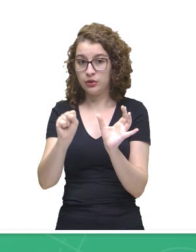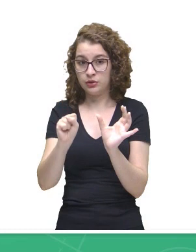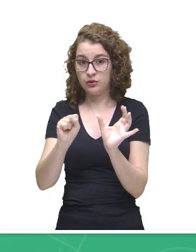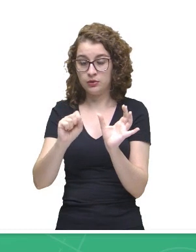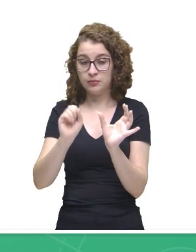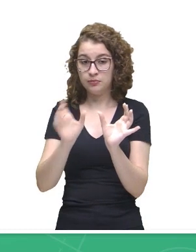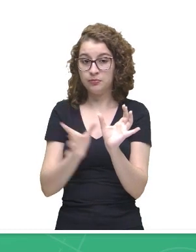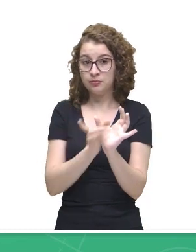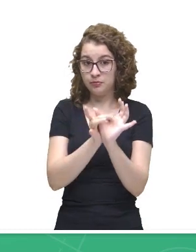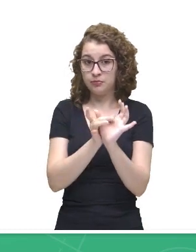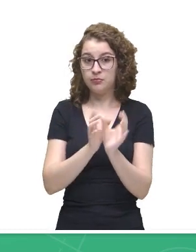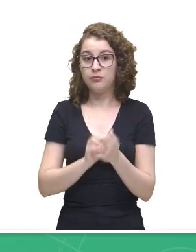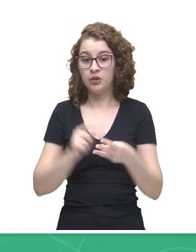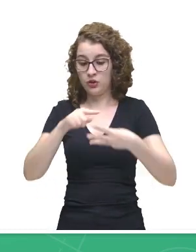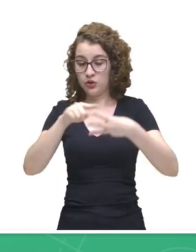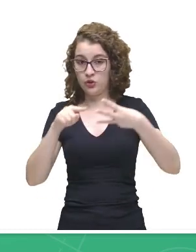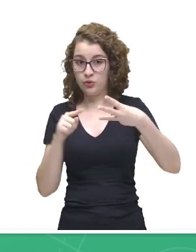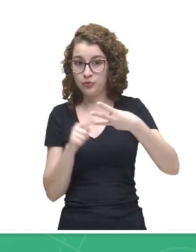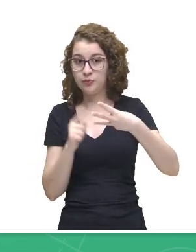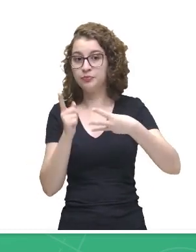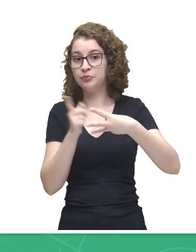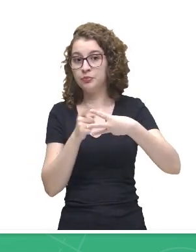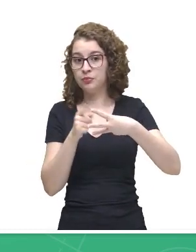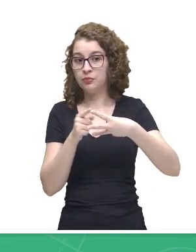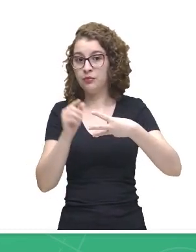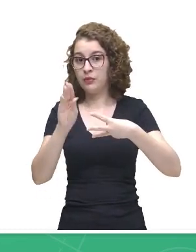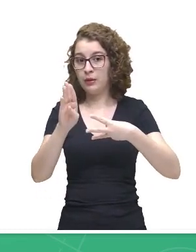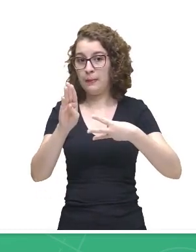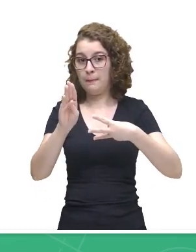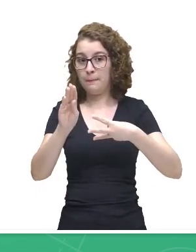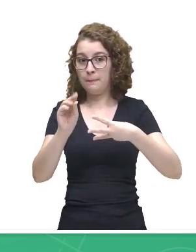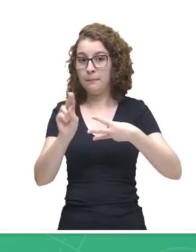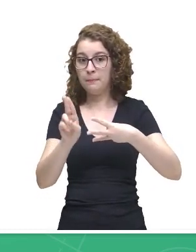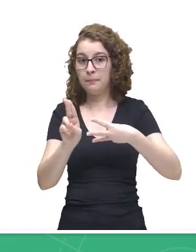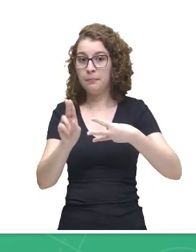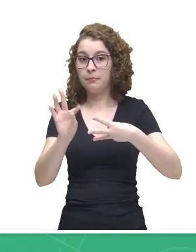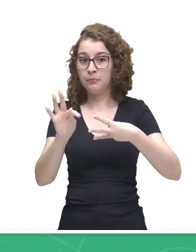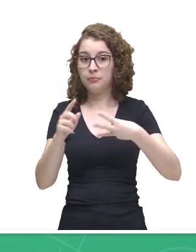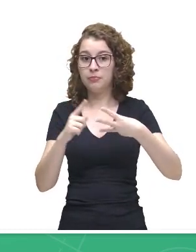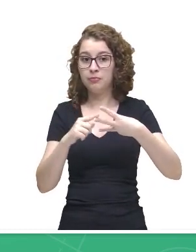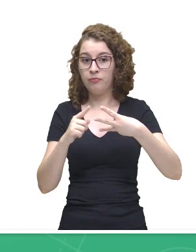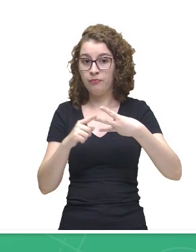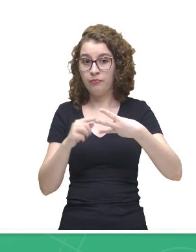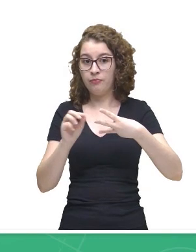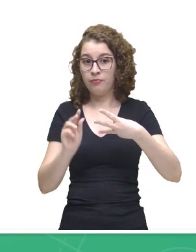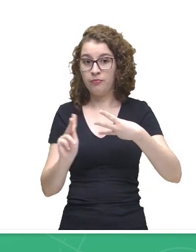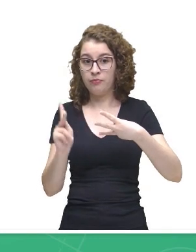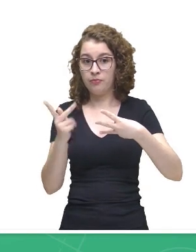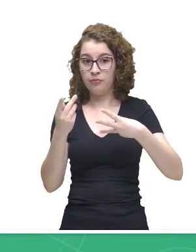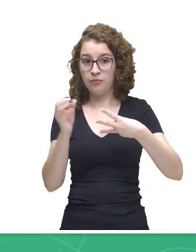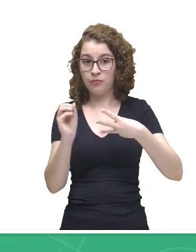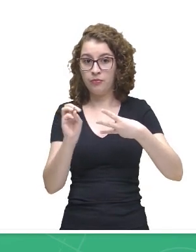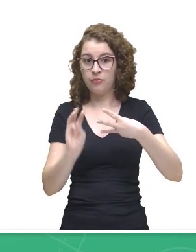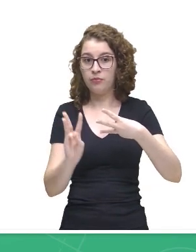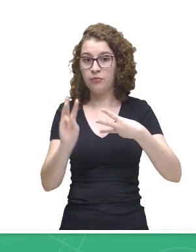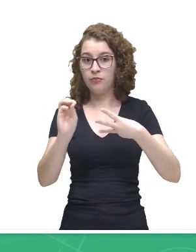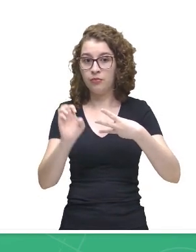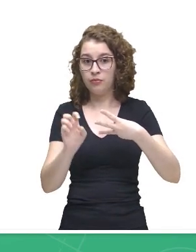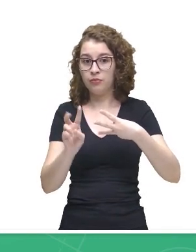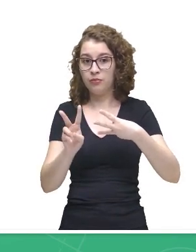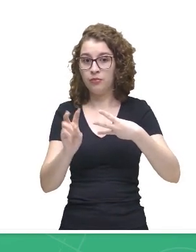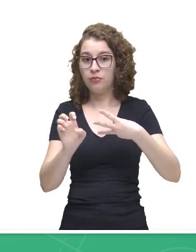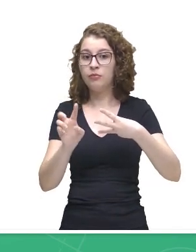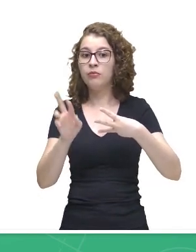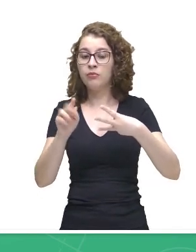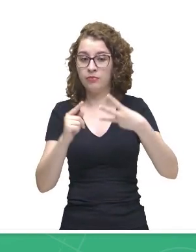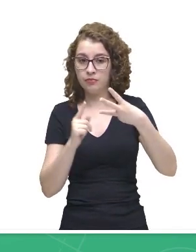But, however, nevertheless. Palavra longa e também muito formal. Eu